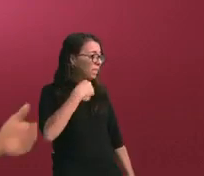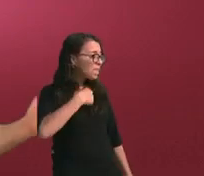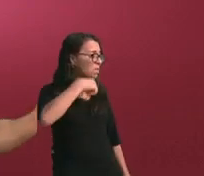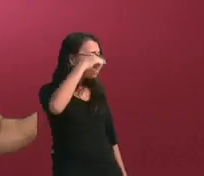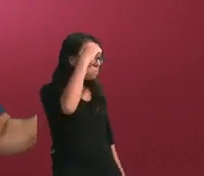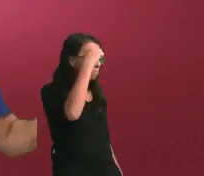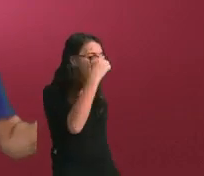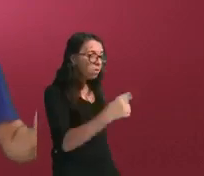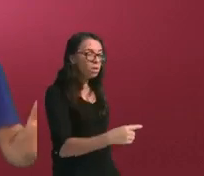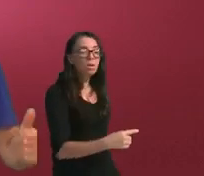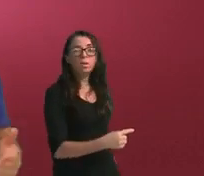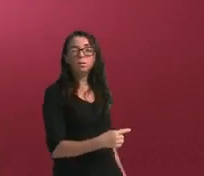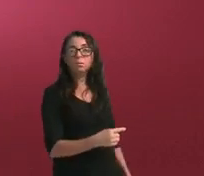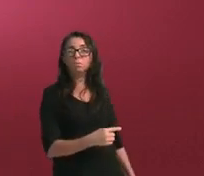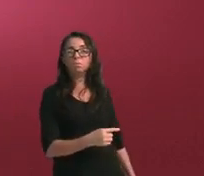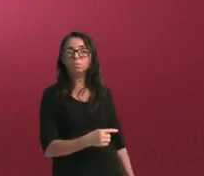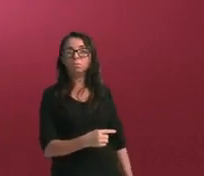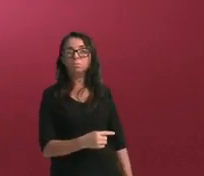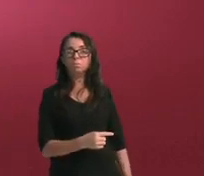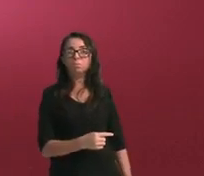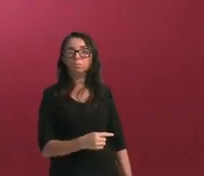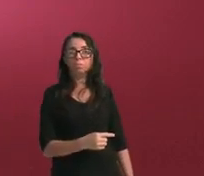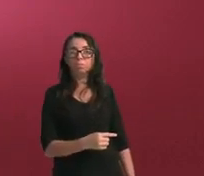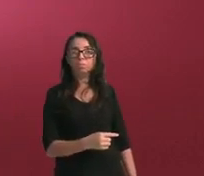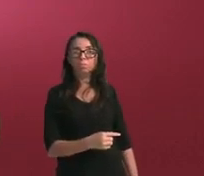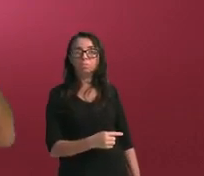A ordem foi de que